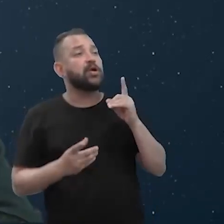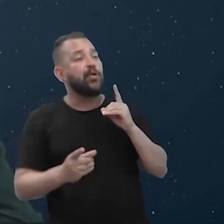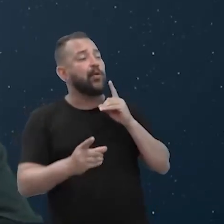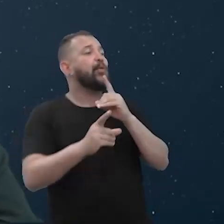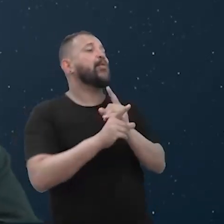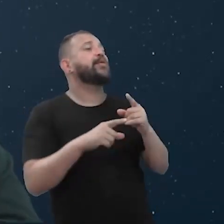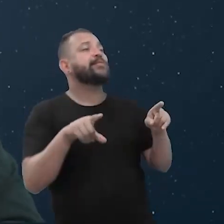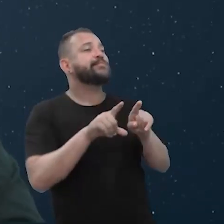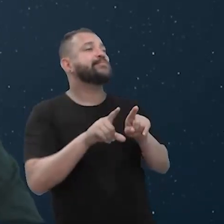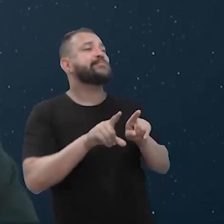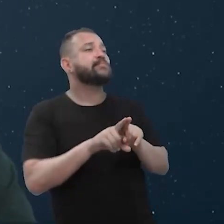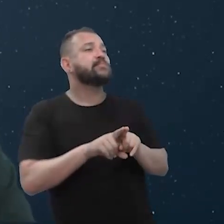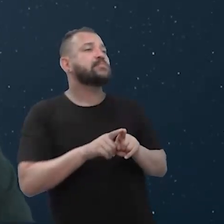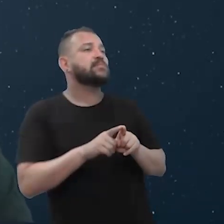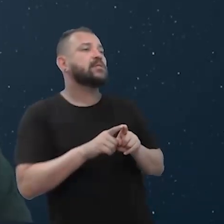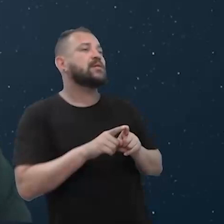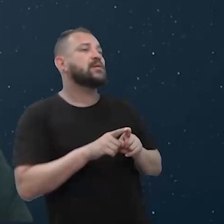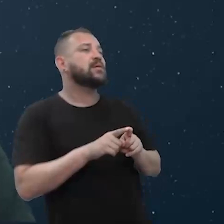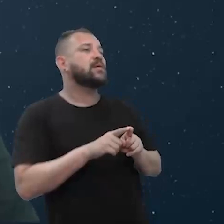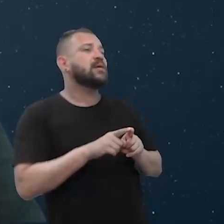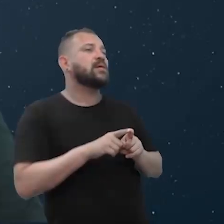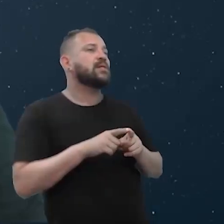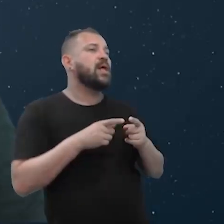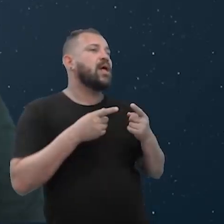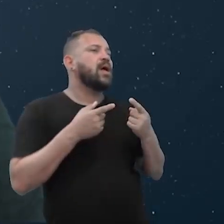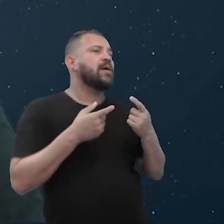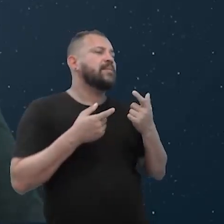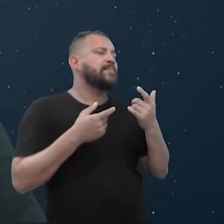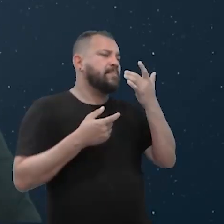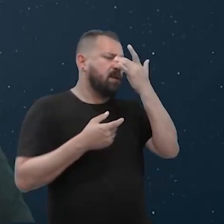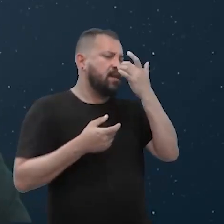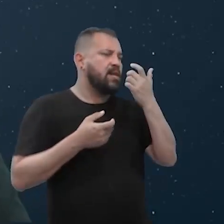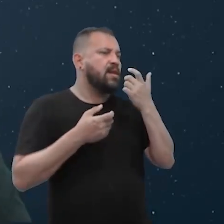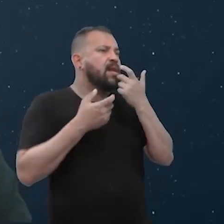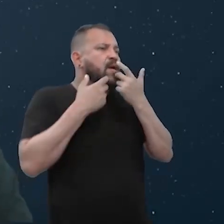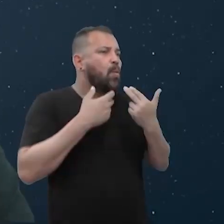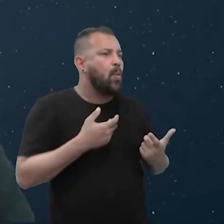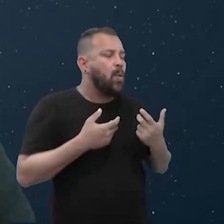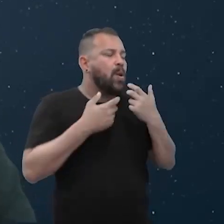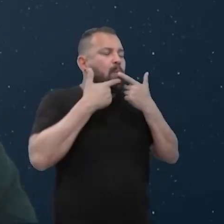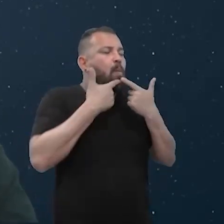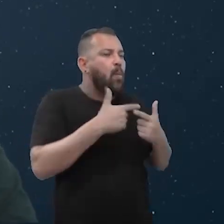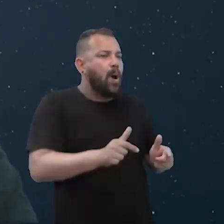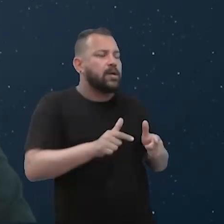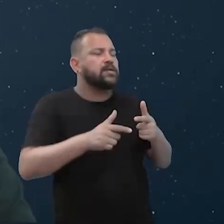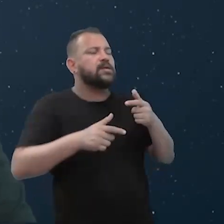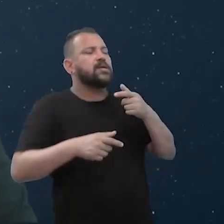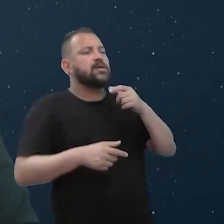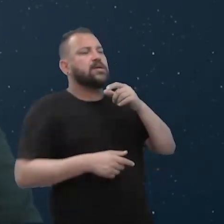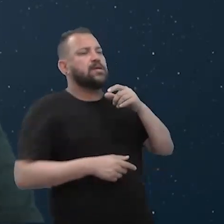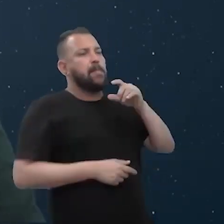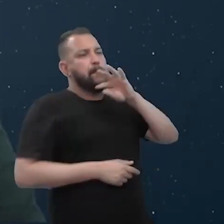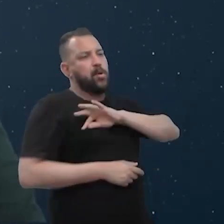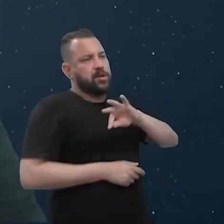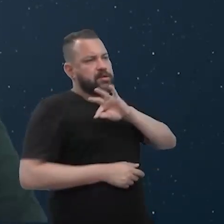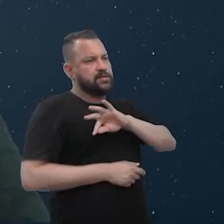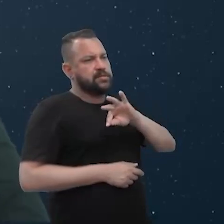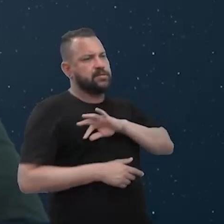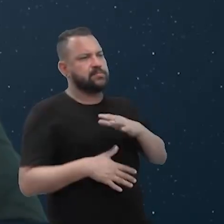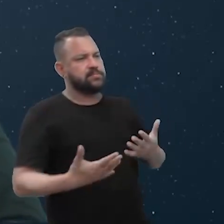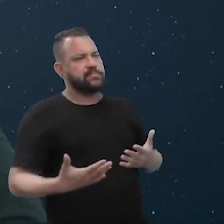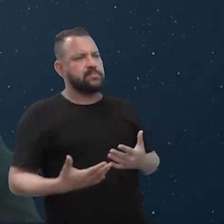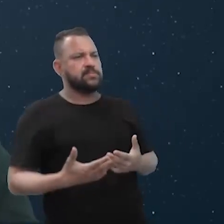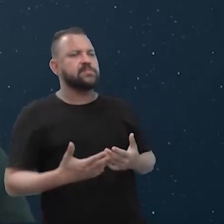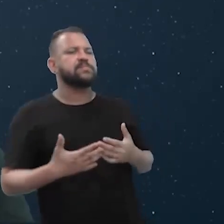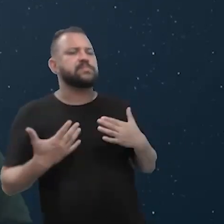encontra na linguagem de policiais, dos policiais também. Né? A gente chama de jargões.